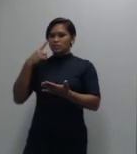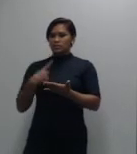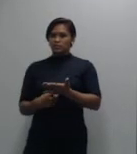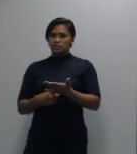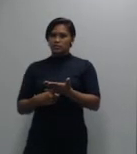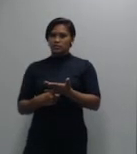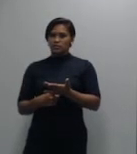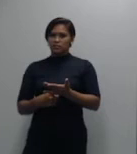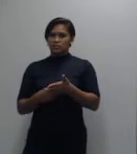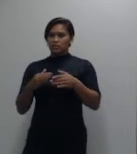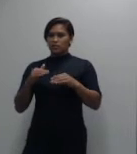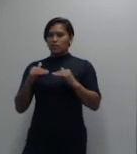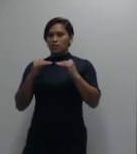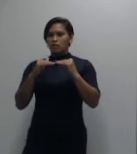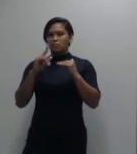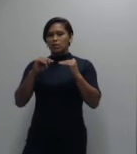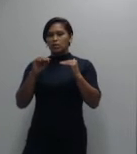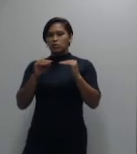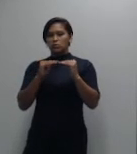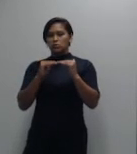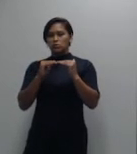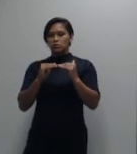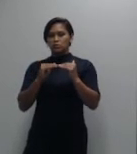batidas foi ficar